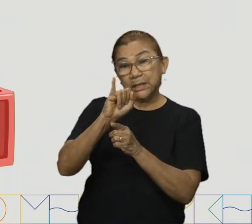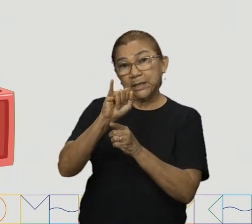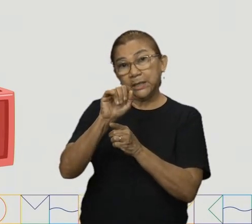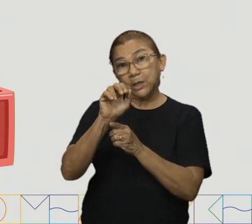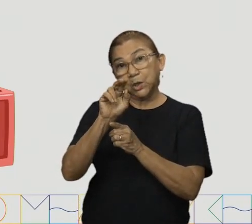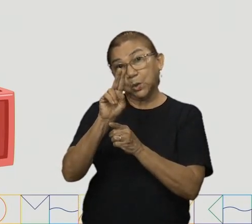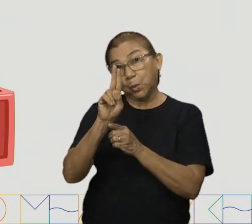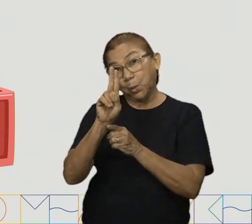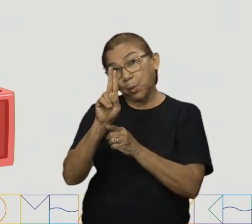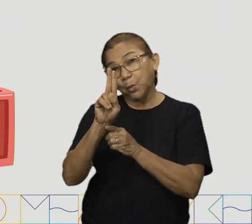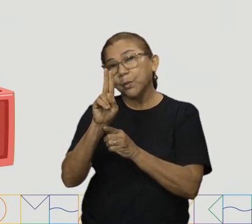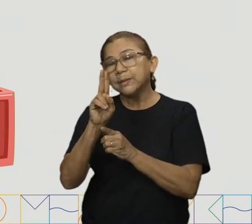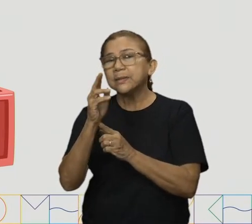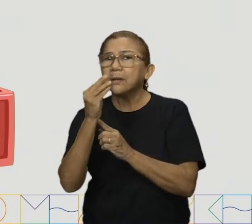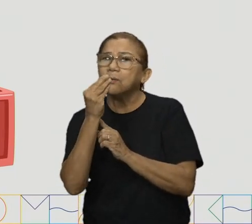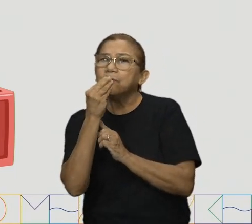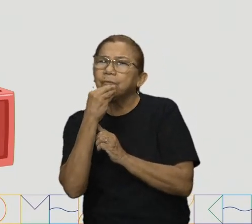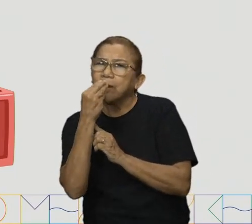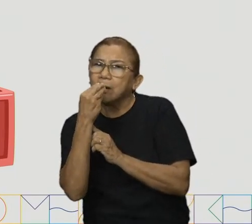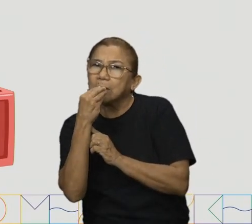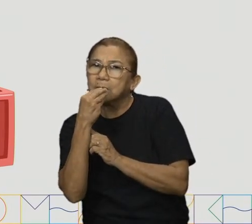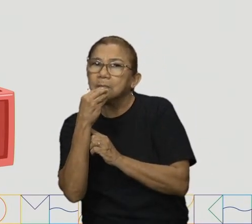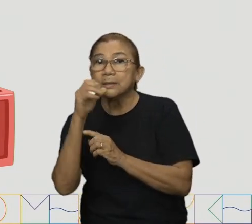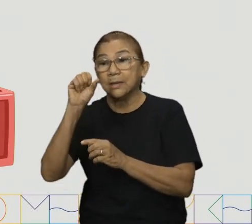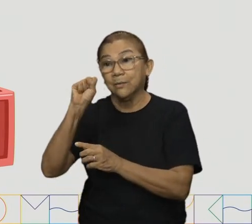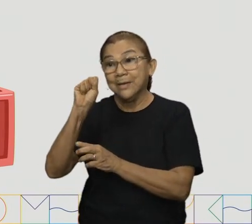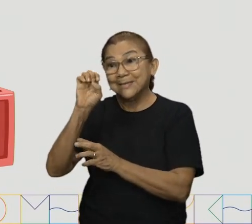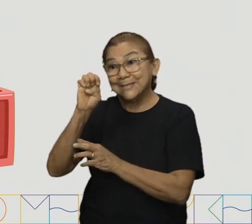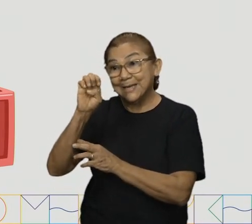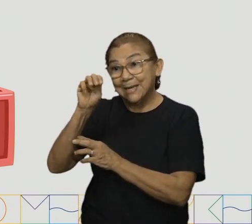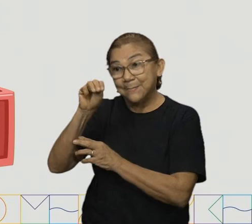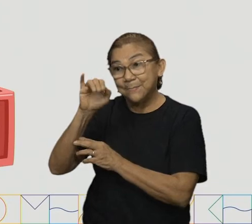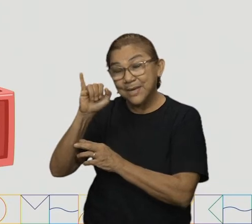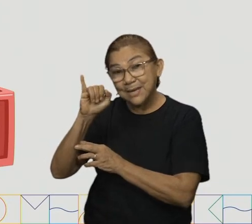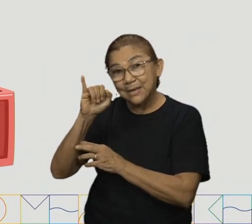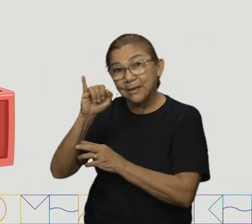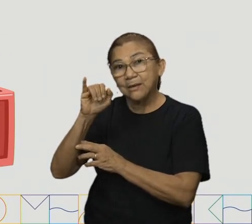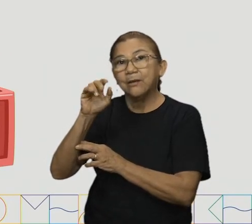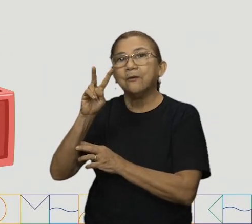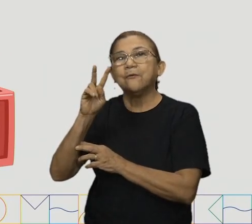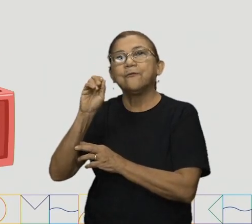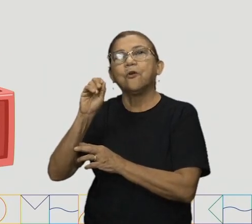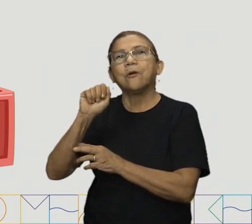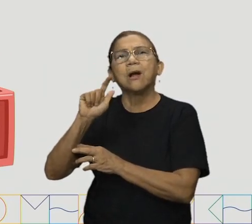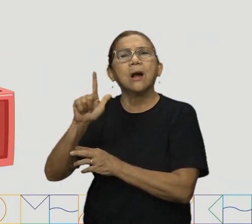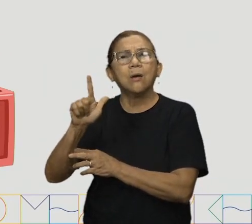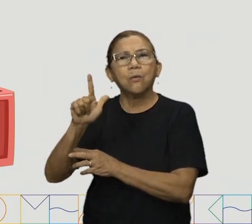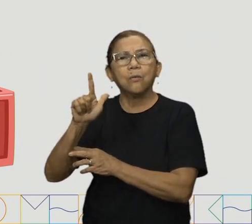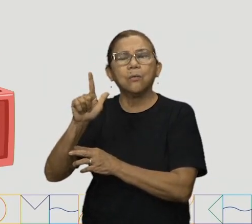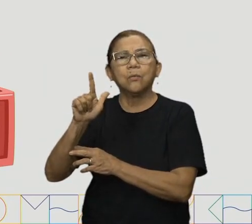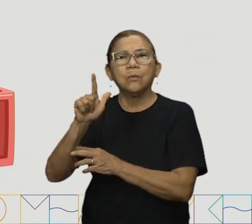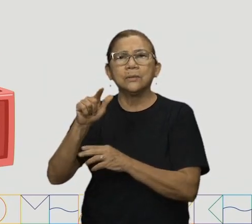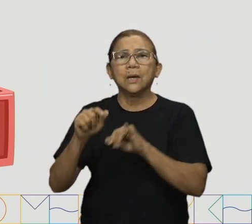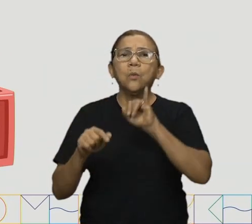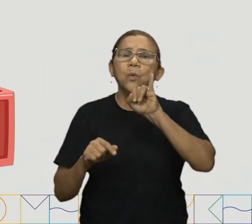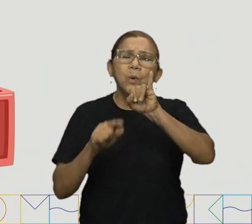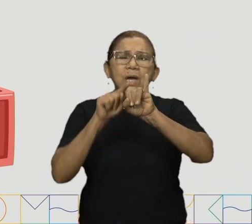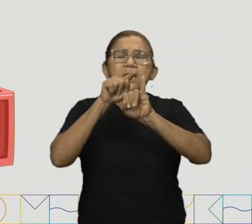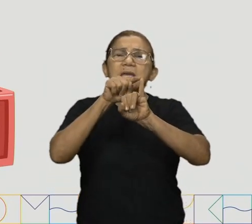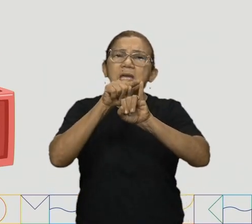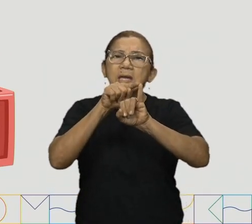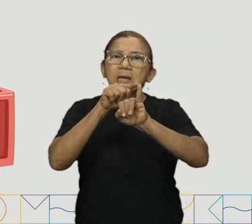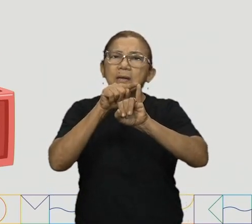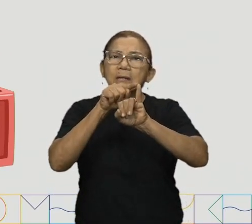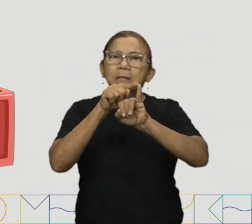são vogais, e sim semivogais. Gente, quando isso acontece, é quando ele sai fracamente. O I e o U, ele não tem tanta força como